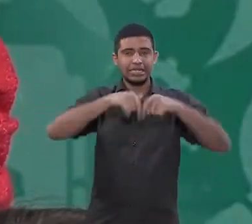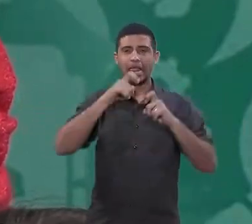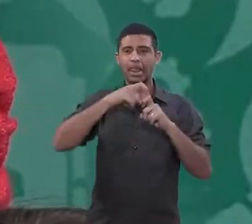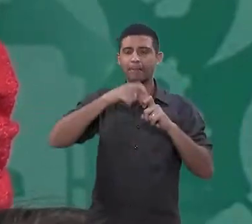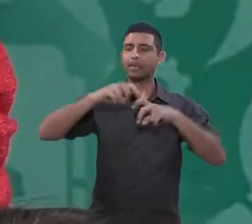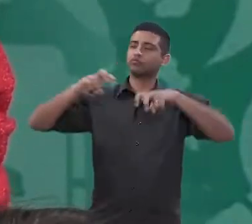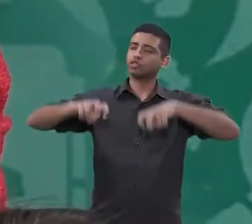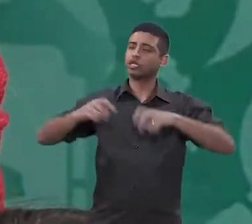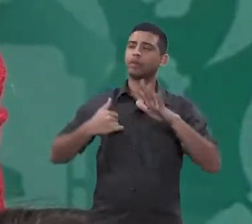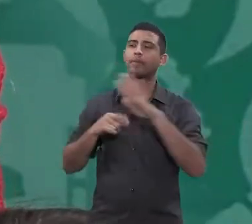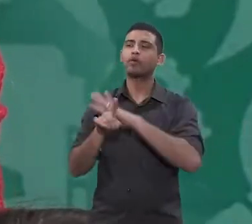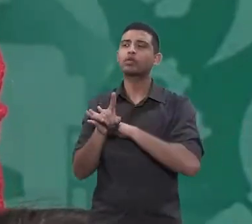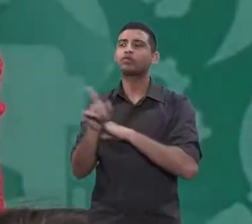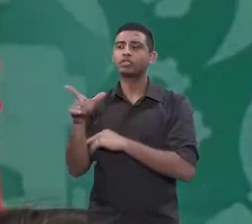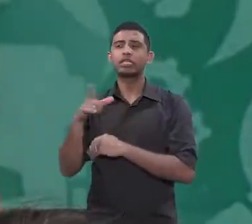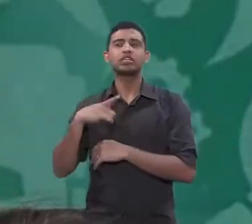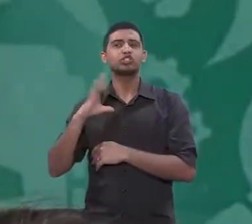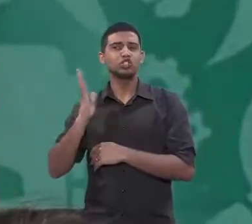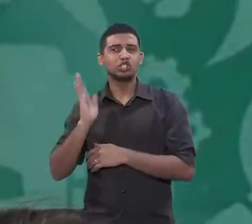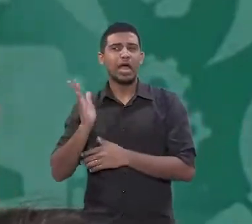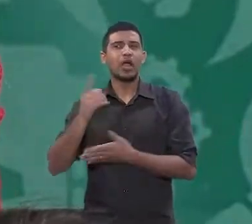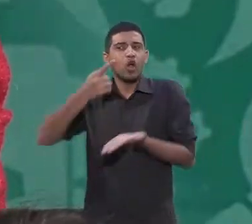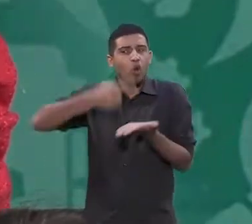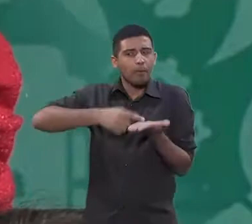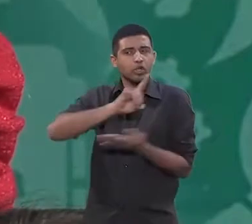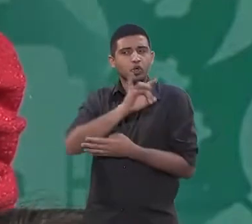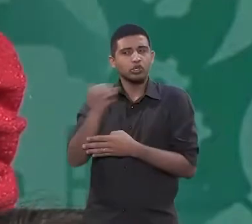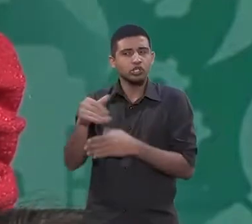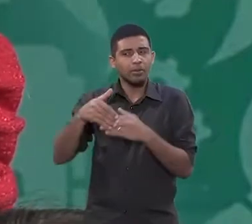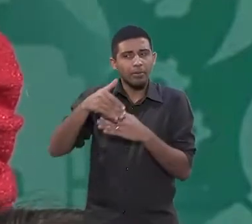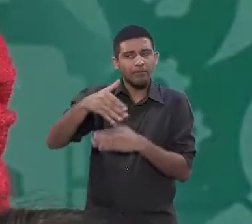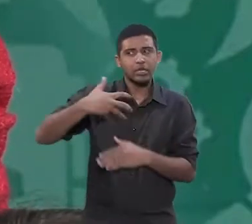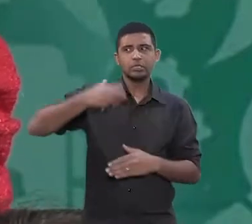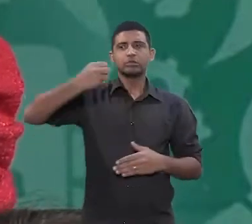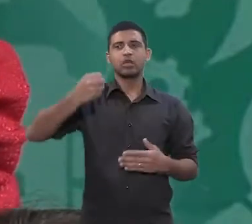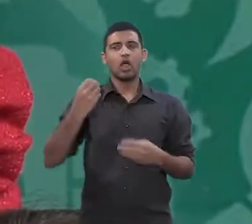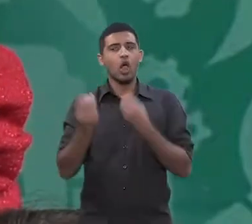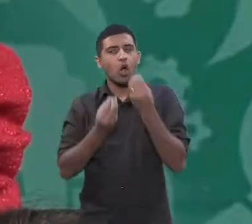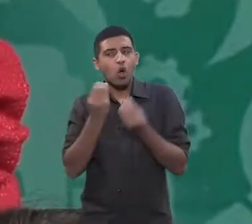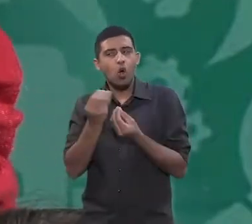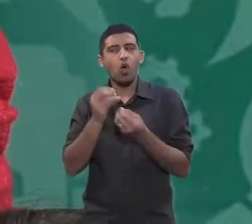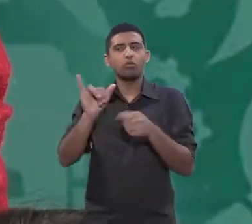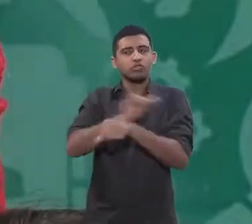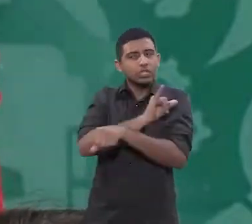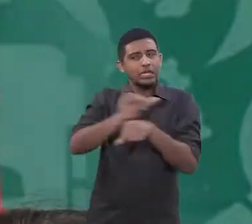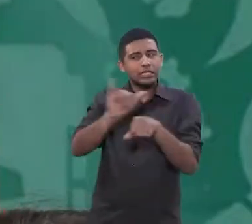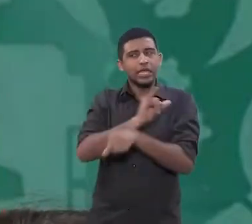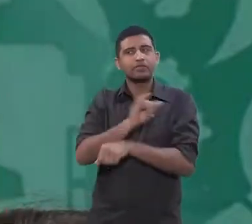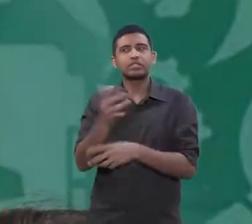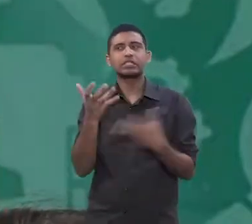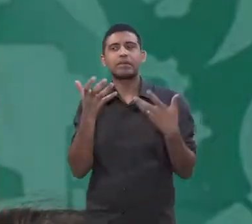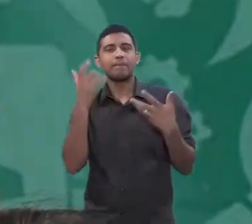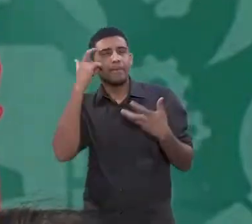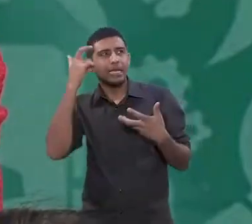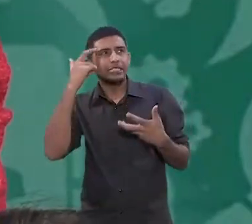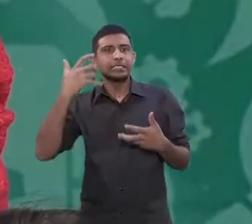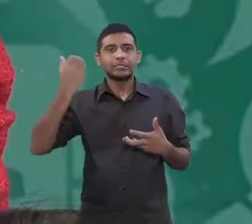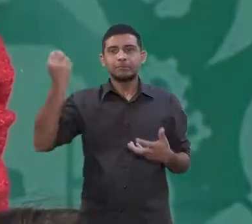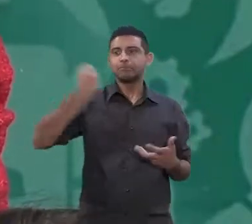você tem planejado, tem alguma data, como você planeja isso, usando o quê?